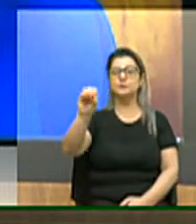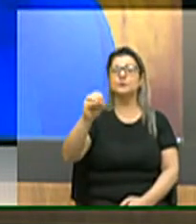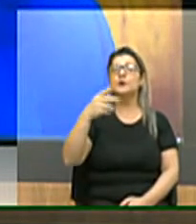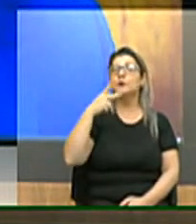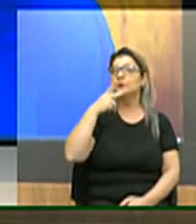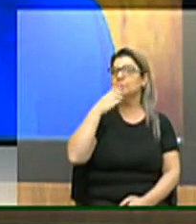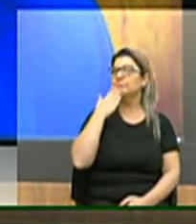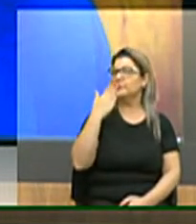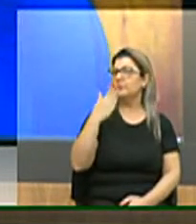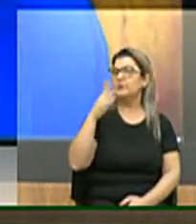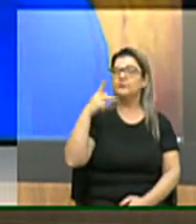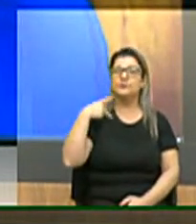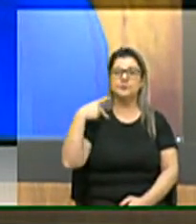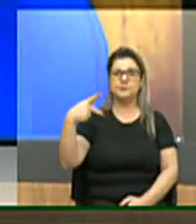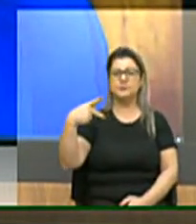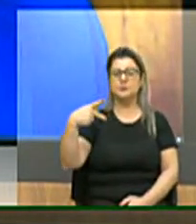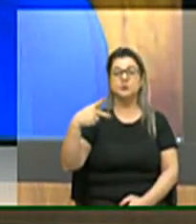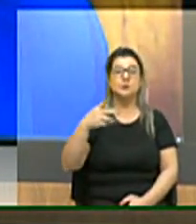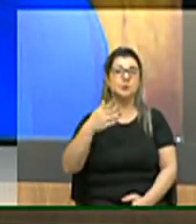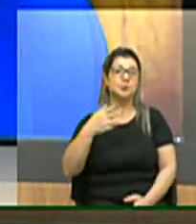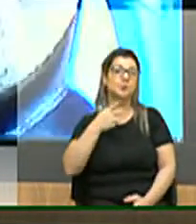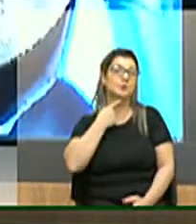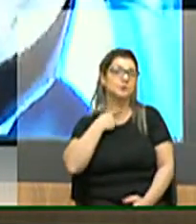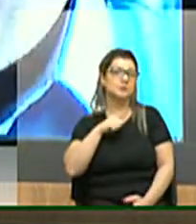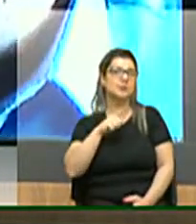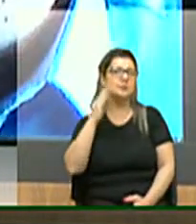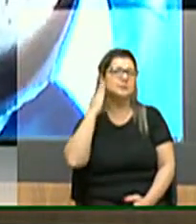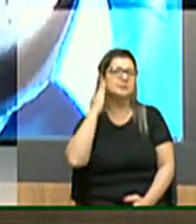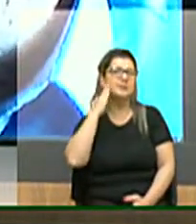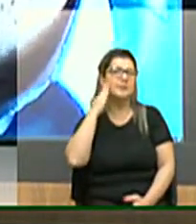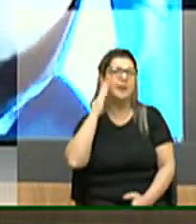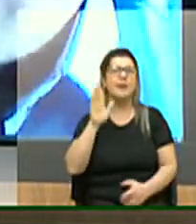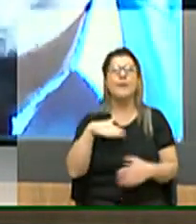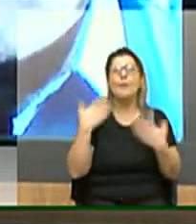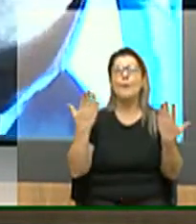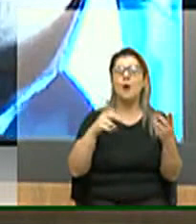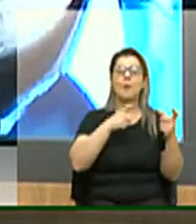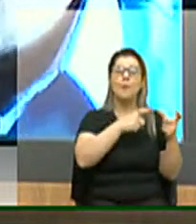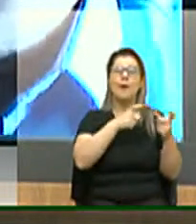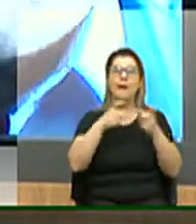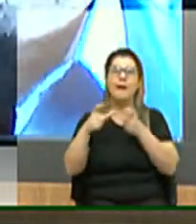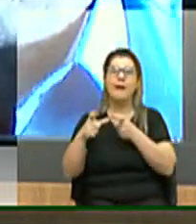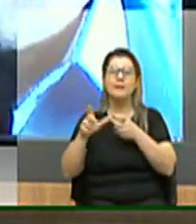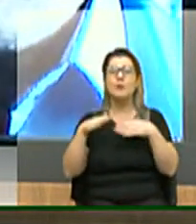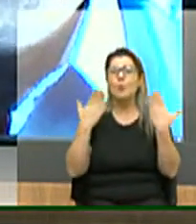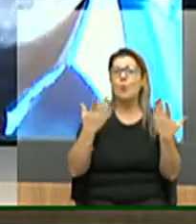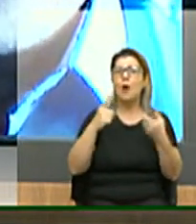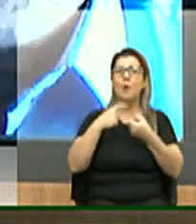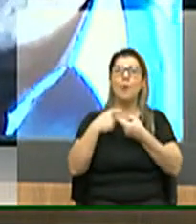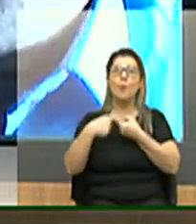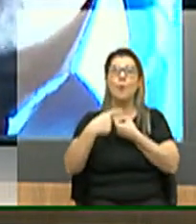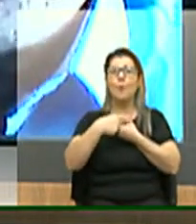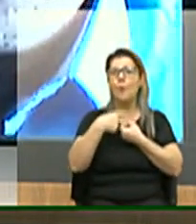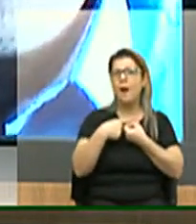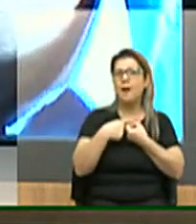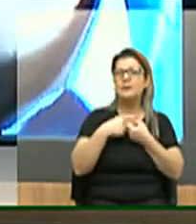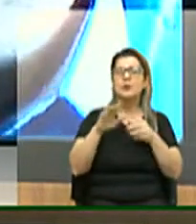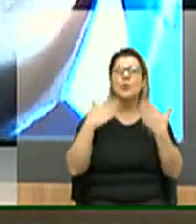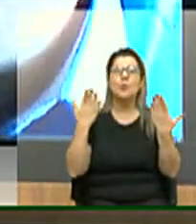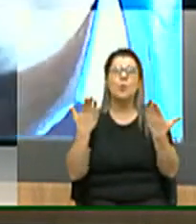Favorável, presidente. Gostaria, presidente, de saber qual as áreas e qual os municípios e qual as famílias que serão